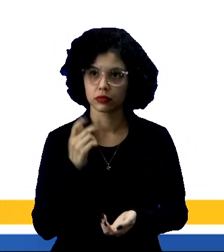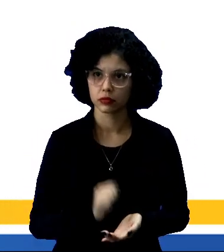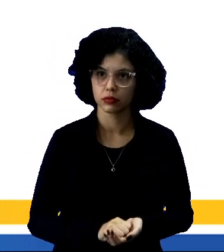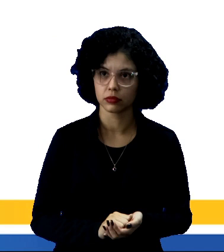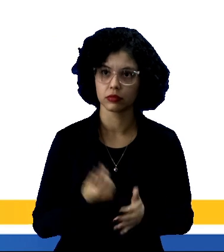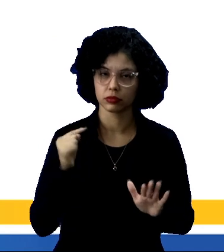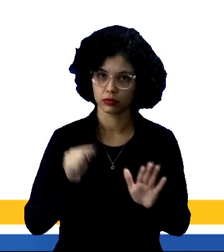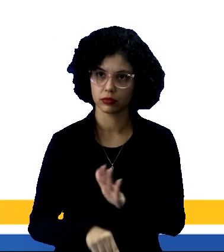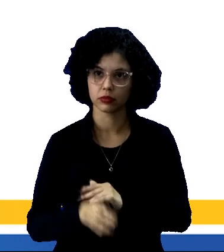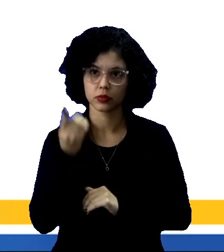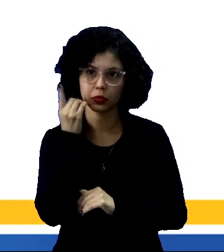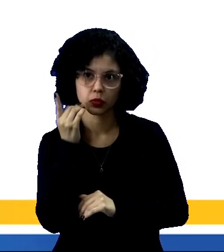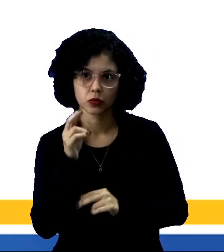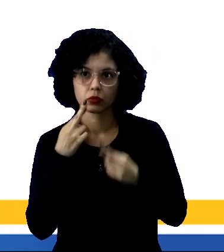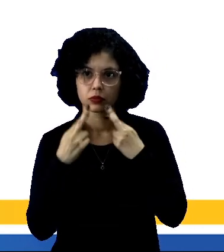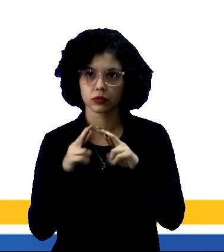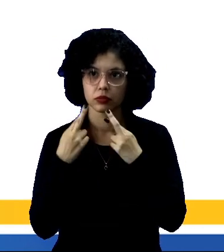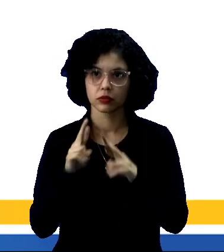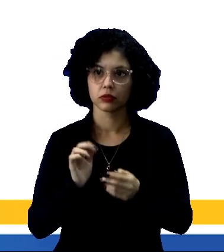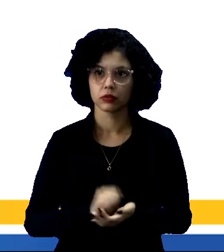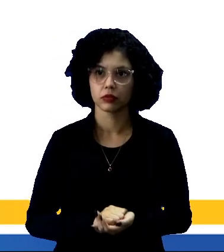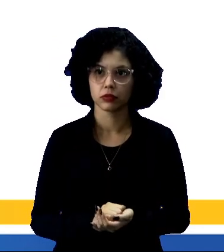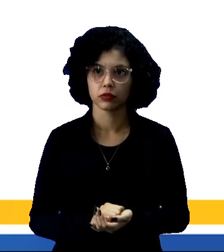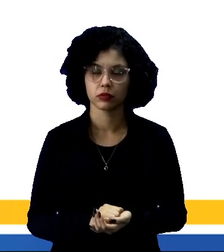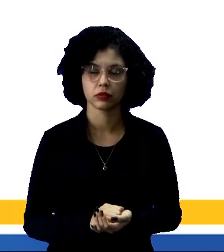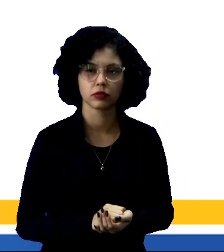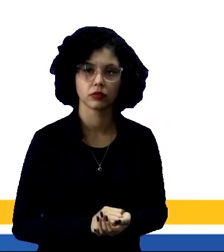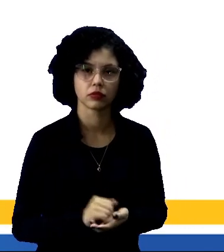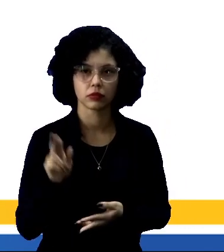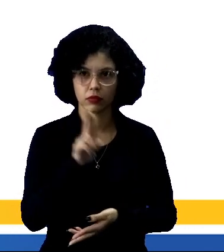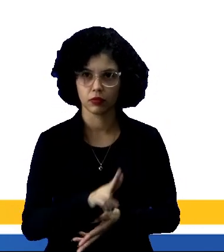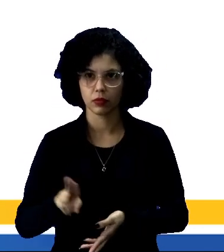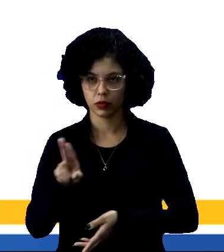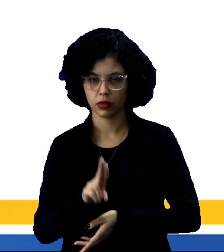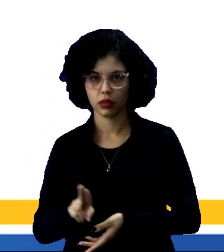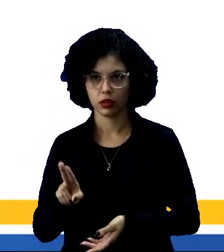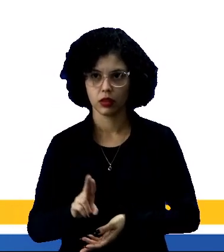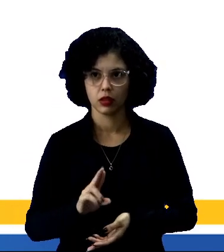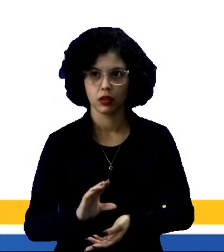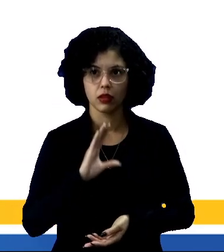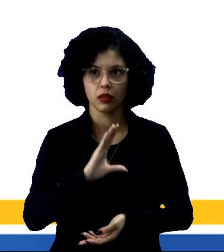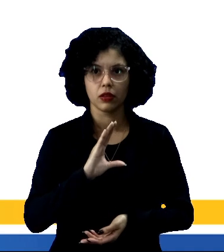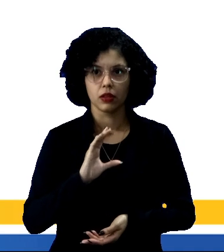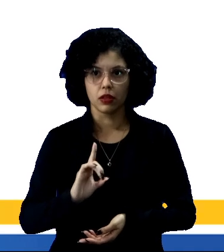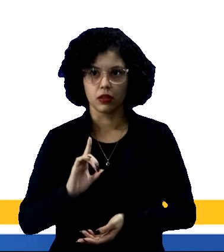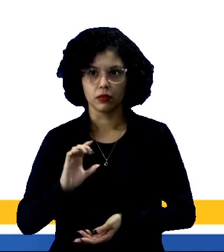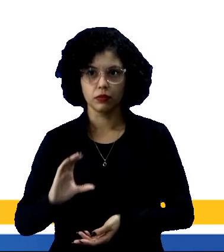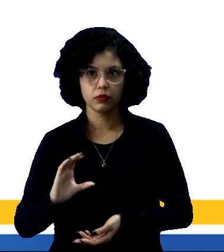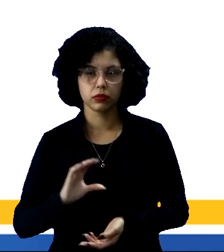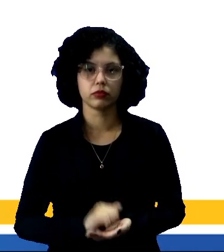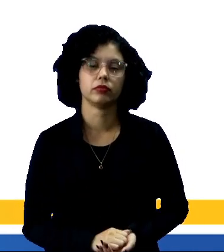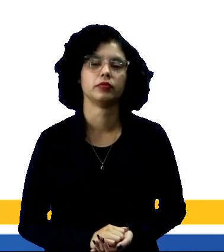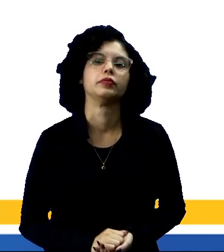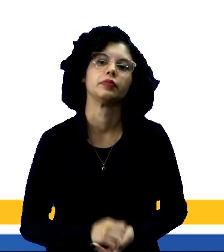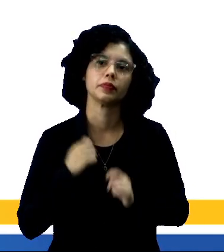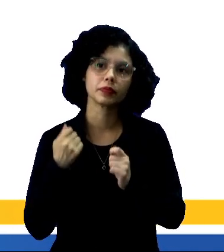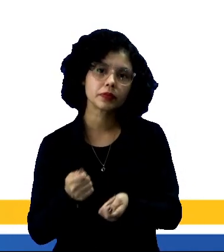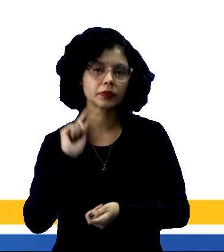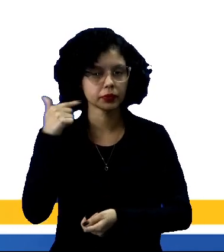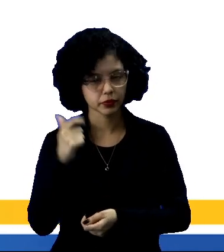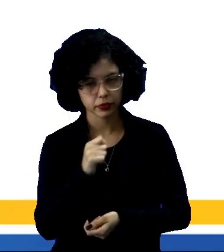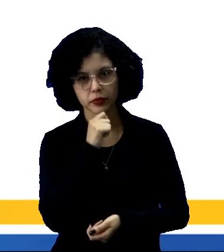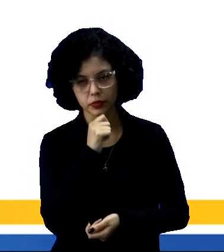está dentro do prazo de reclamar, é um argumento que ela utiliza de acordo com o Código de Defesa do Consumidor, ela sustenta